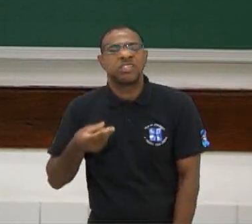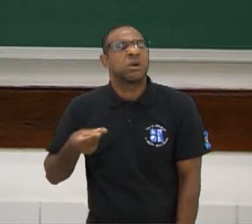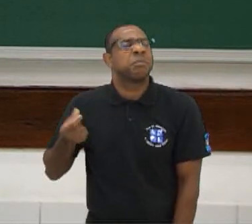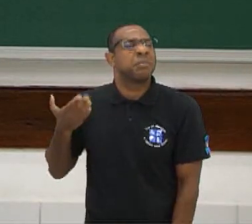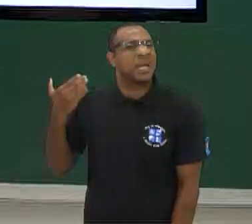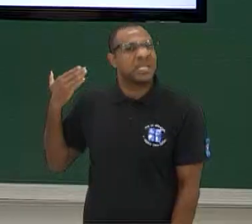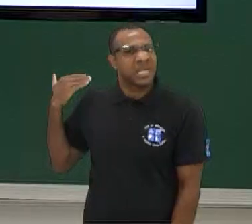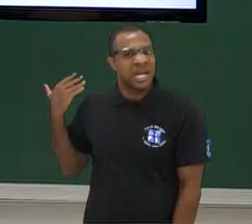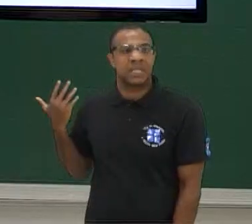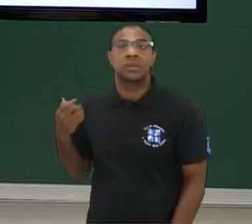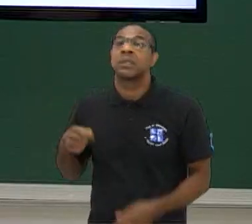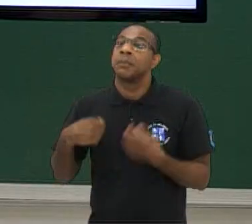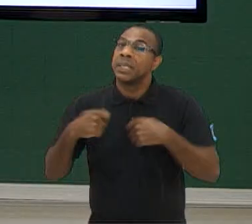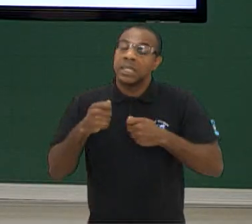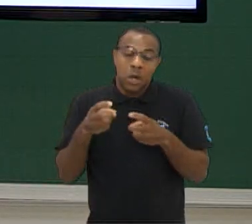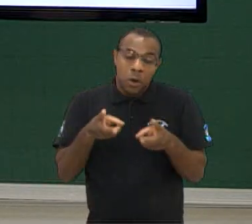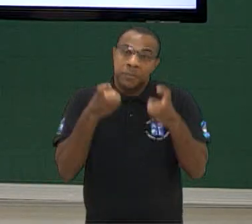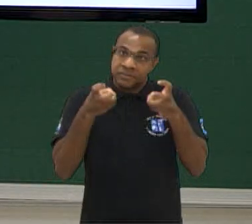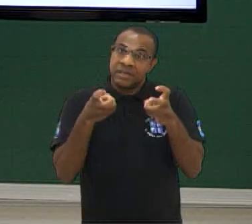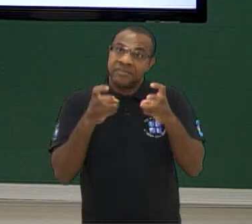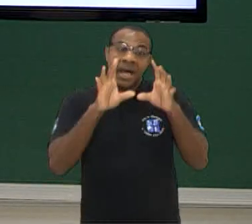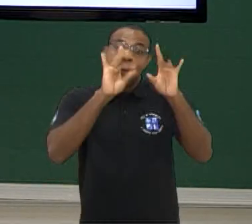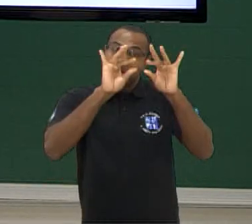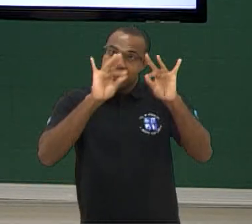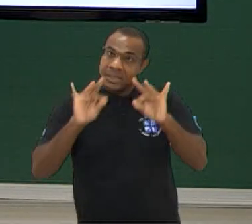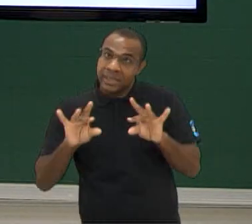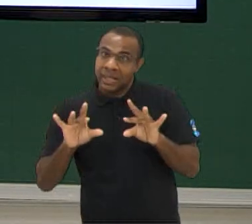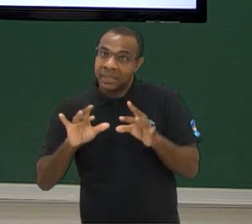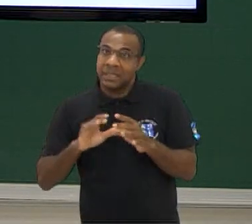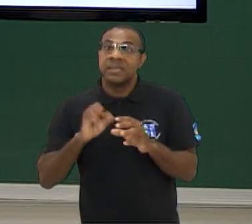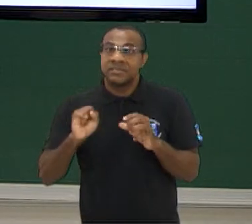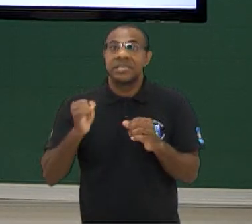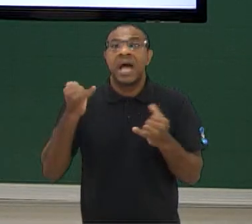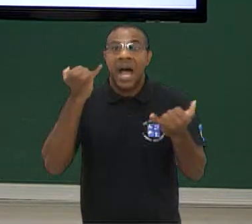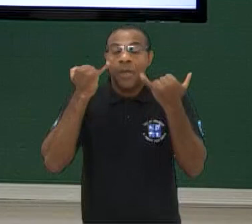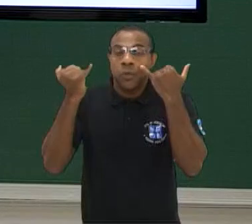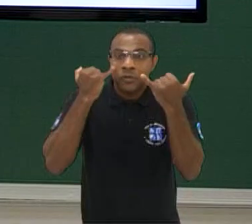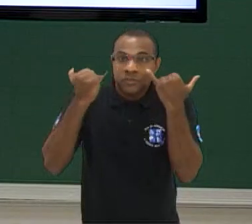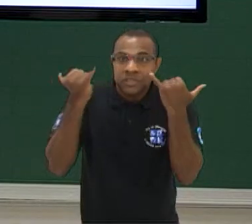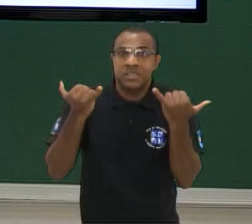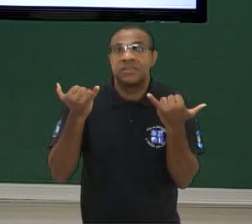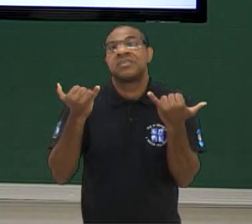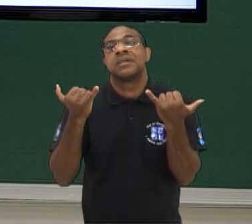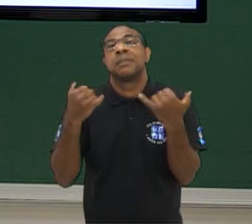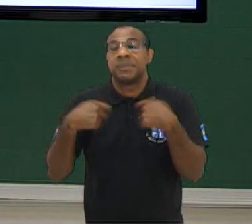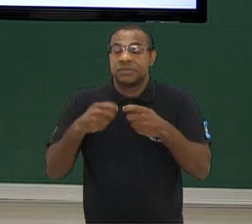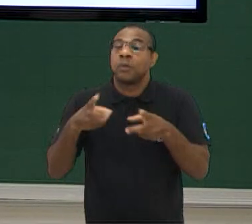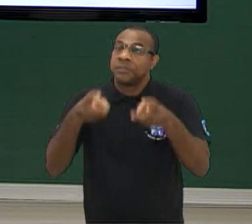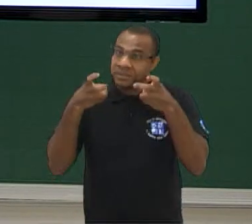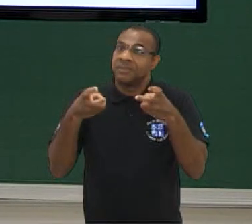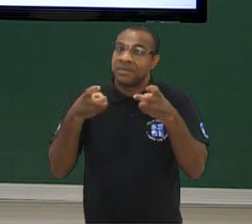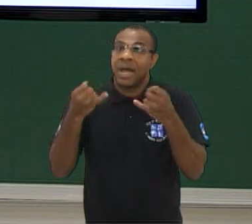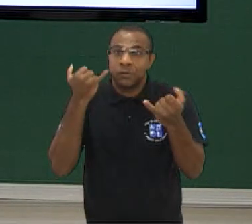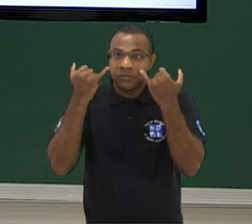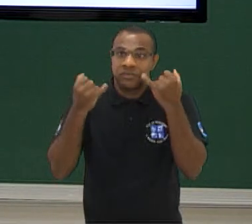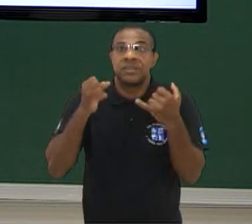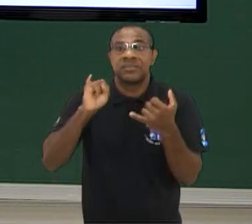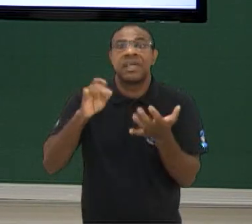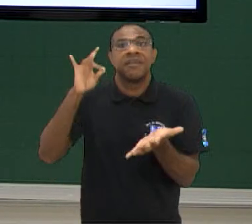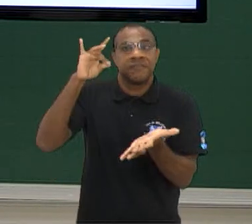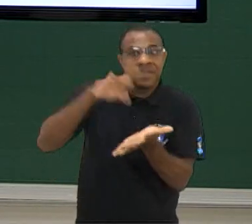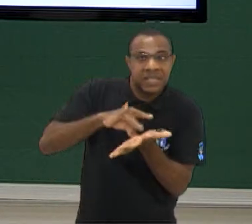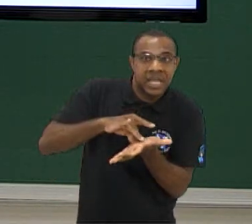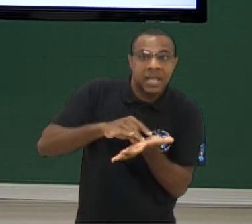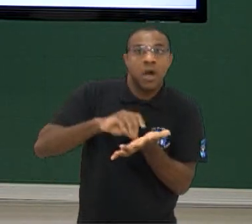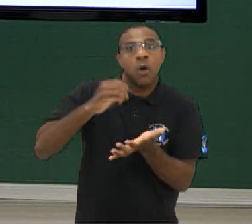nós podemos observar para saber se a notícia é verdadeira ou não, se se trata de uma